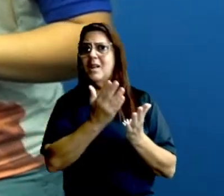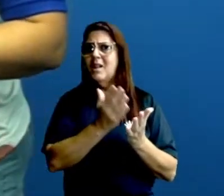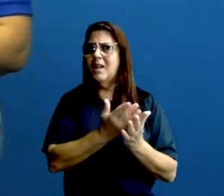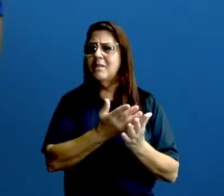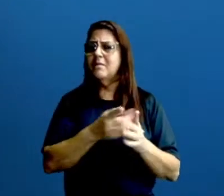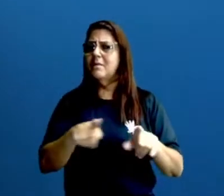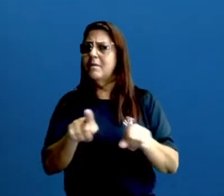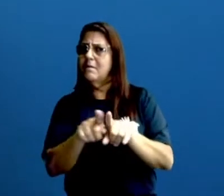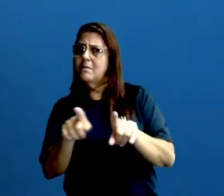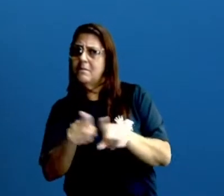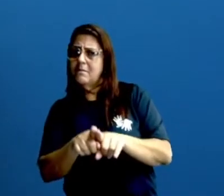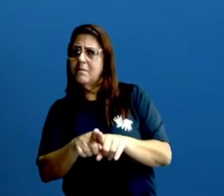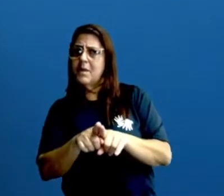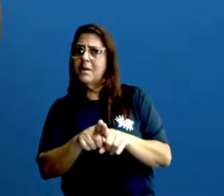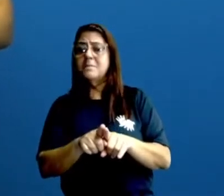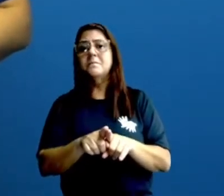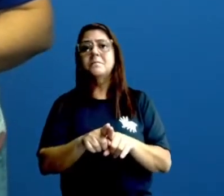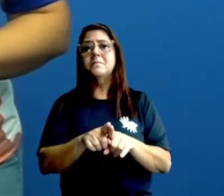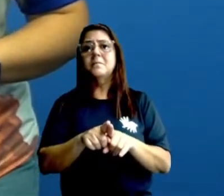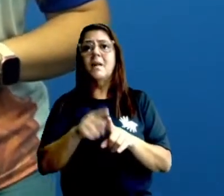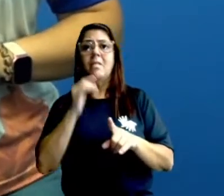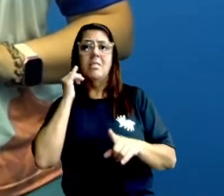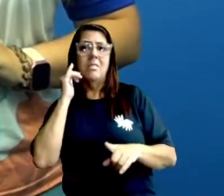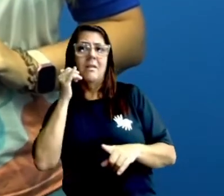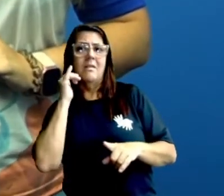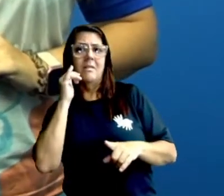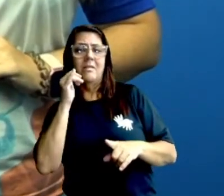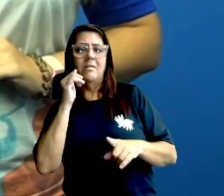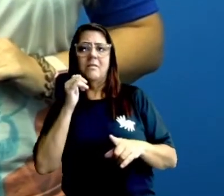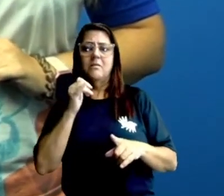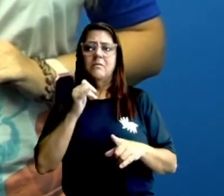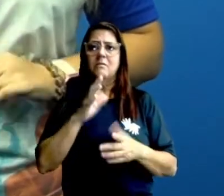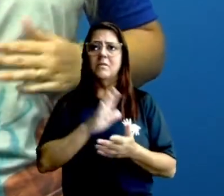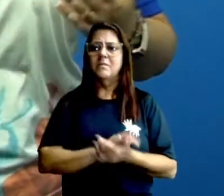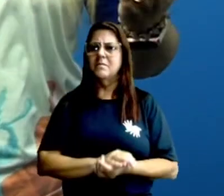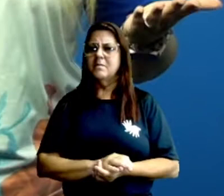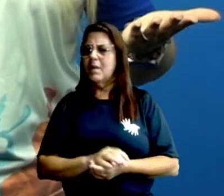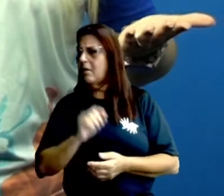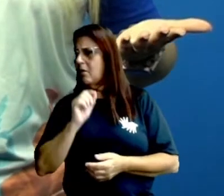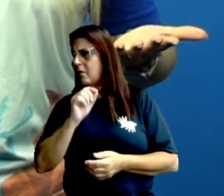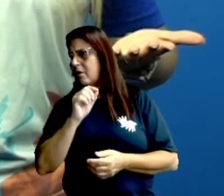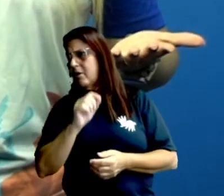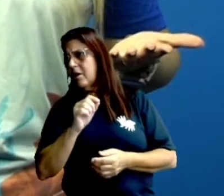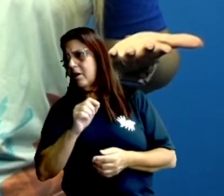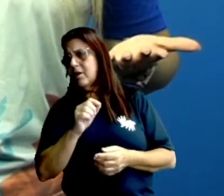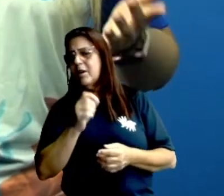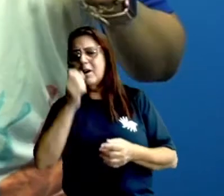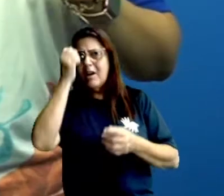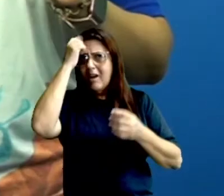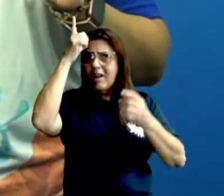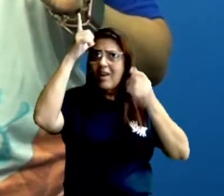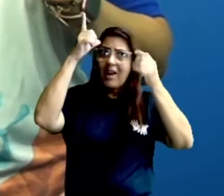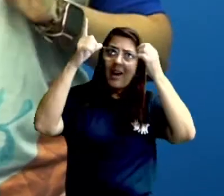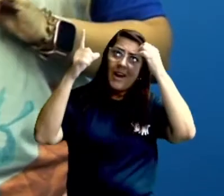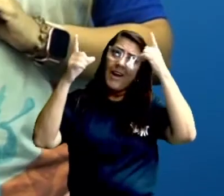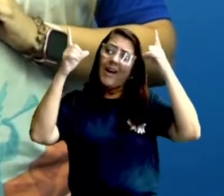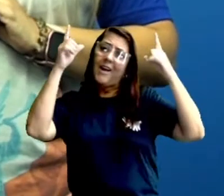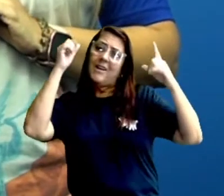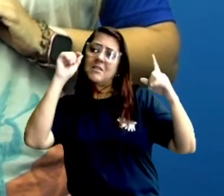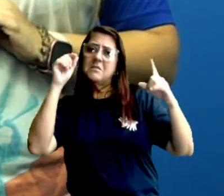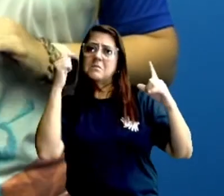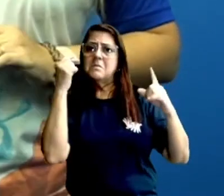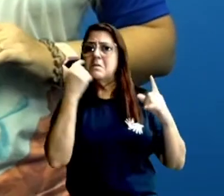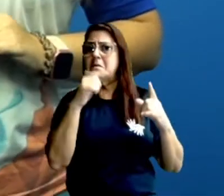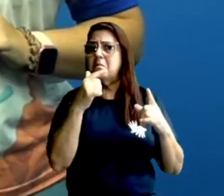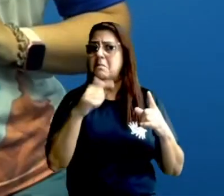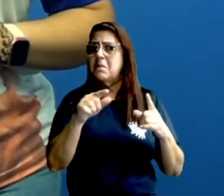Elas também são uma narrativa de caráter ficcional. O que é isso, tia? São histórias inventadas, são histórias que não